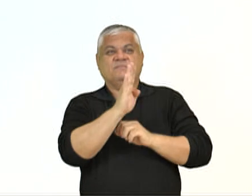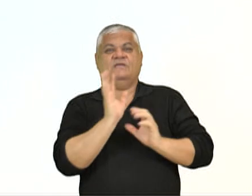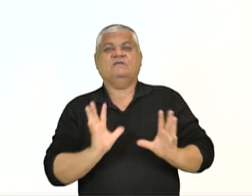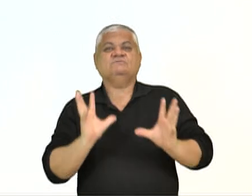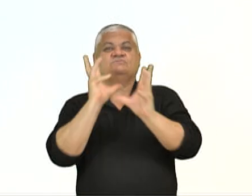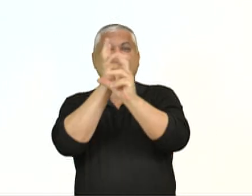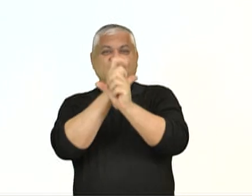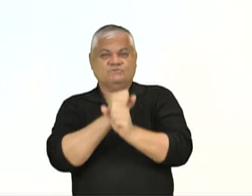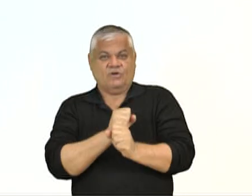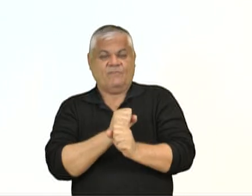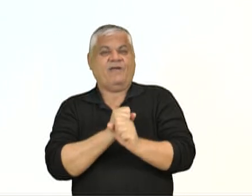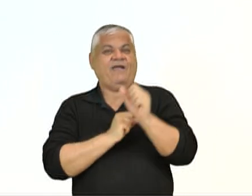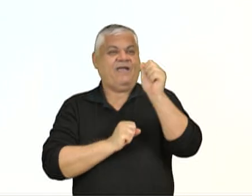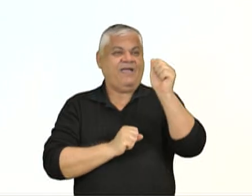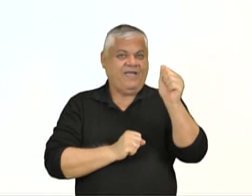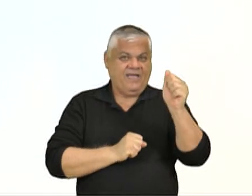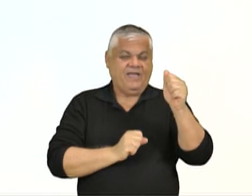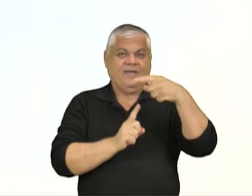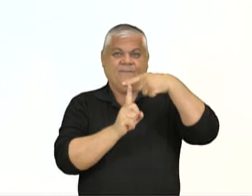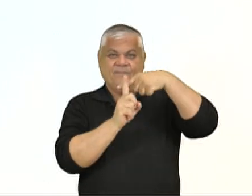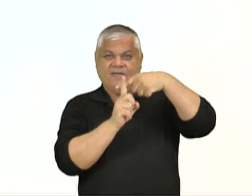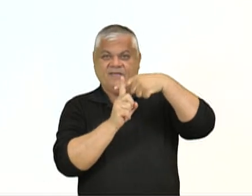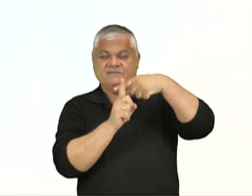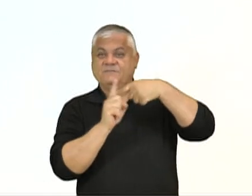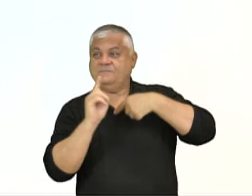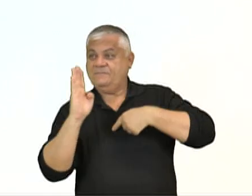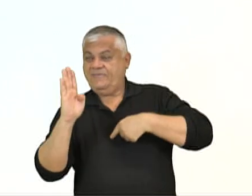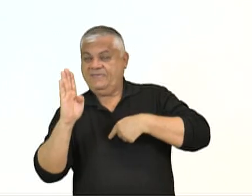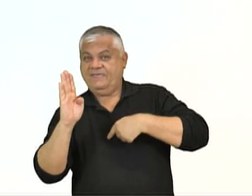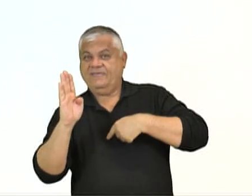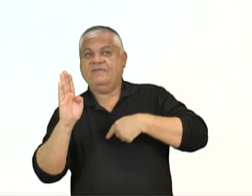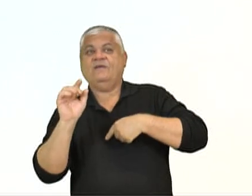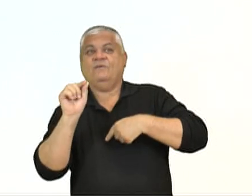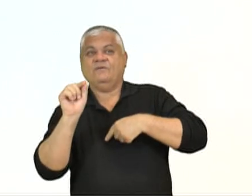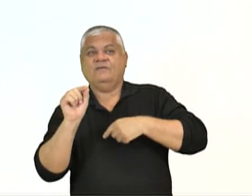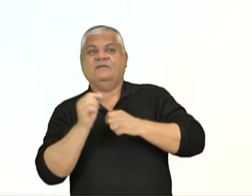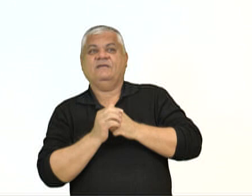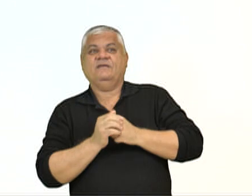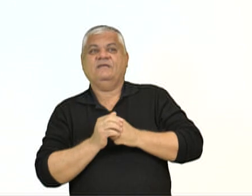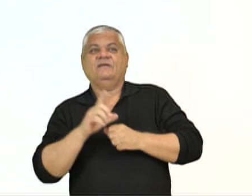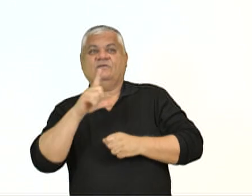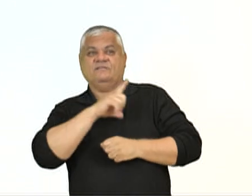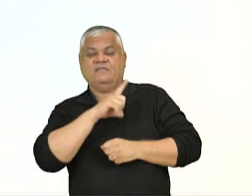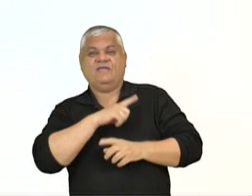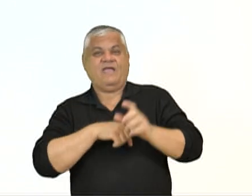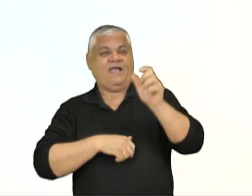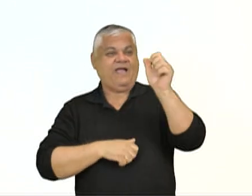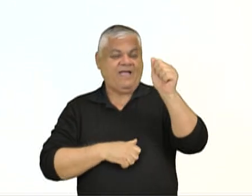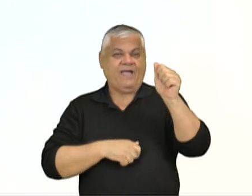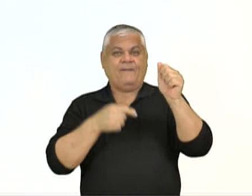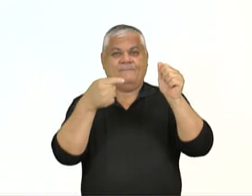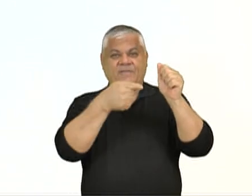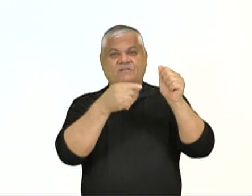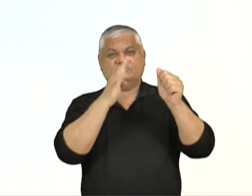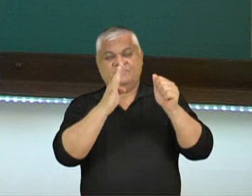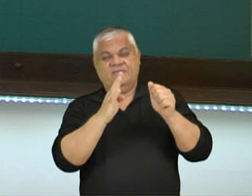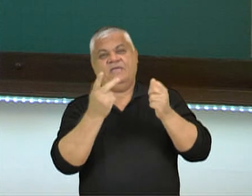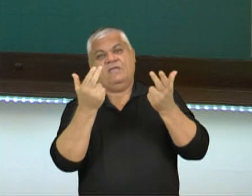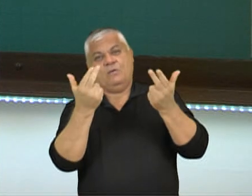da matriz A com a matriz oposta de B. Ou seja, eu vou ter A menos B igual